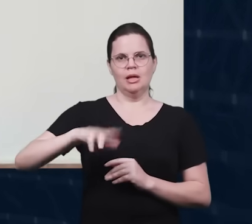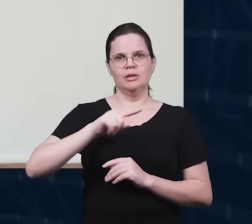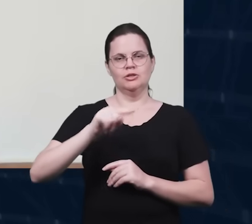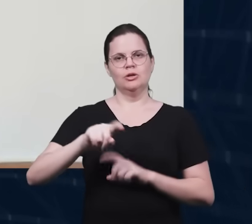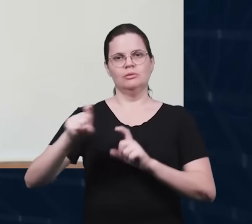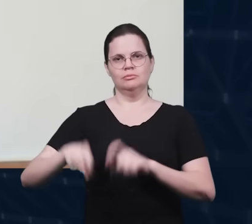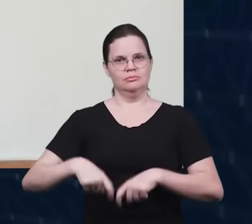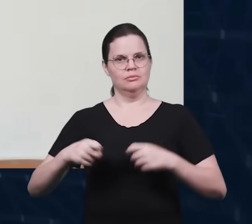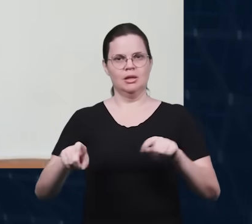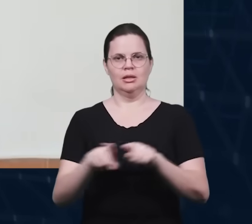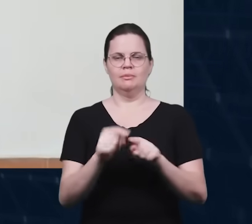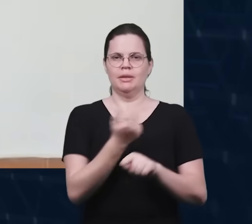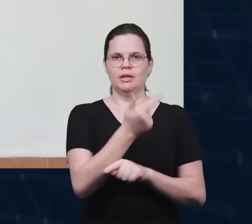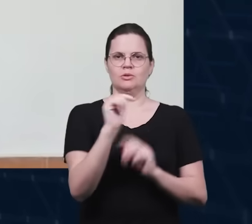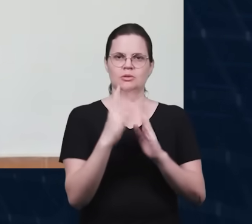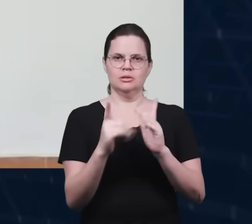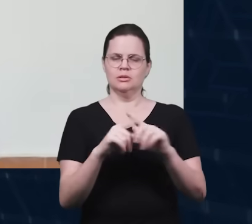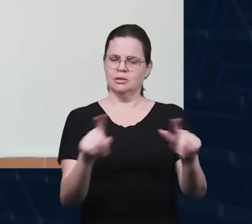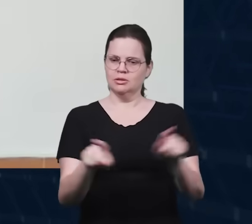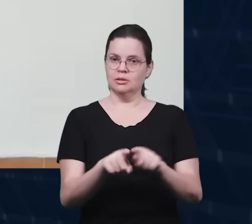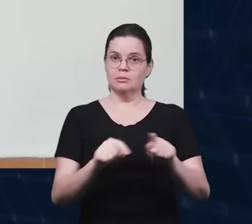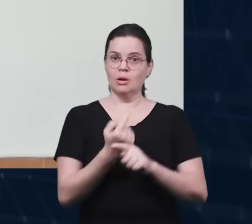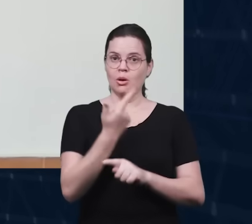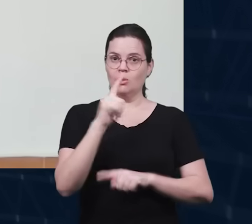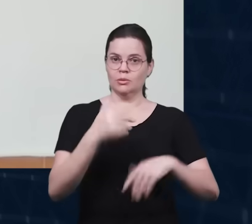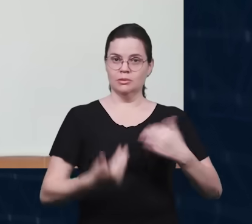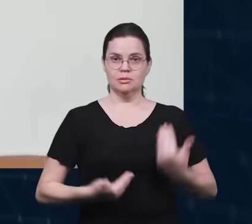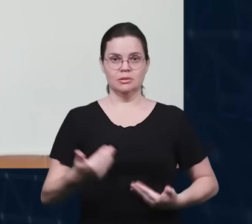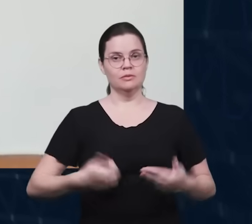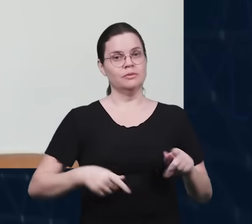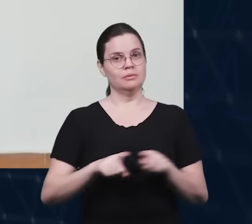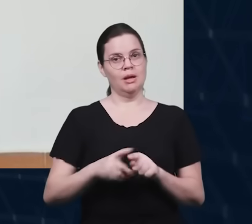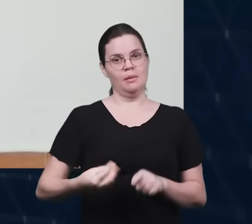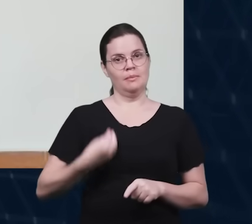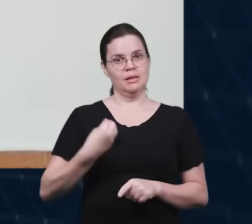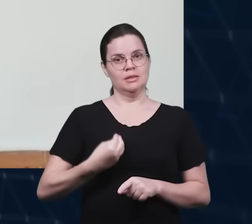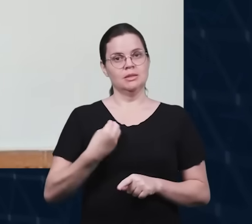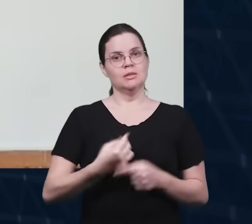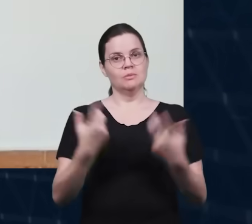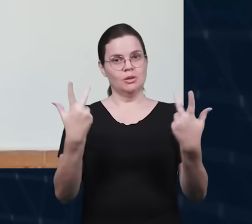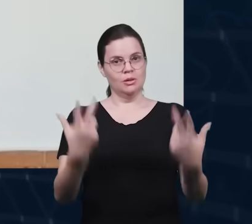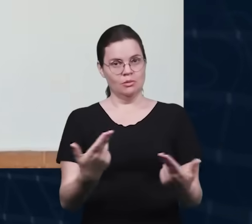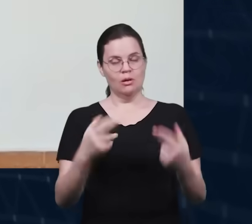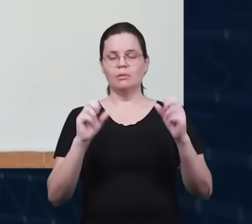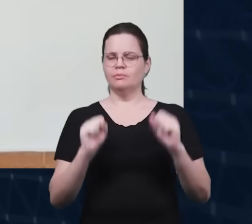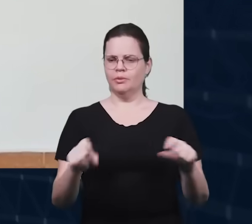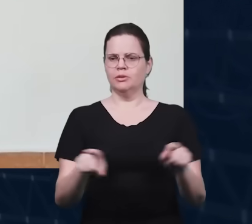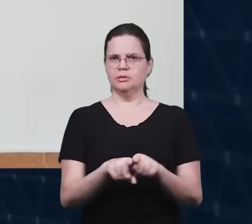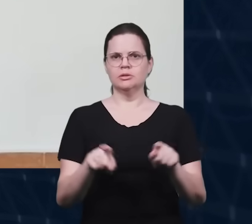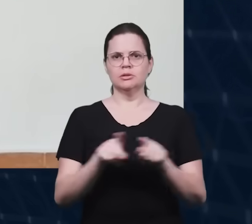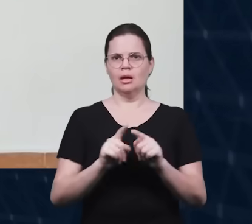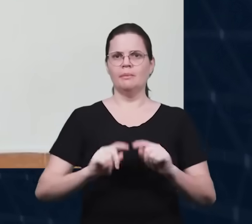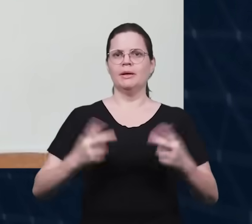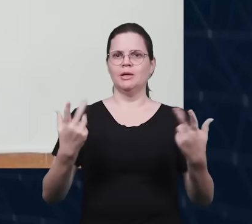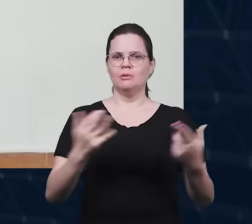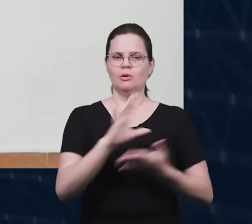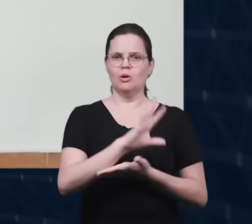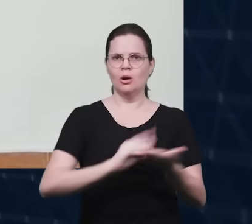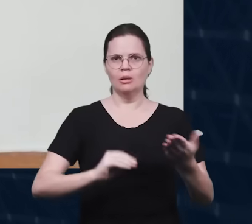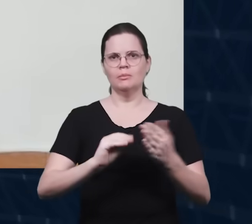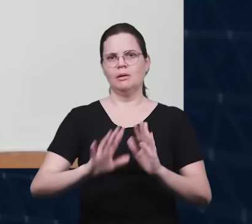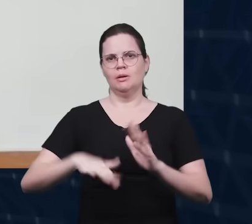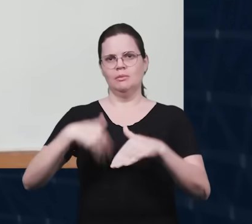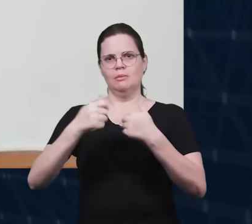nossa região, nas demais igrejas, e que outros irmãos também que participam aqui desse programa possam multiplicar nas